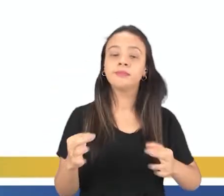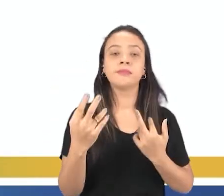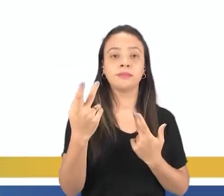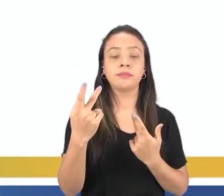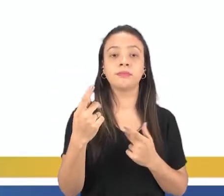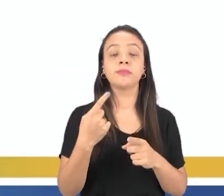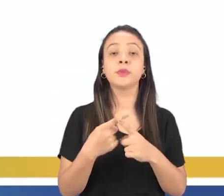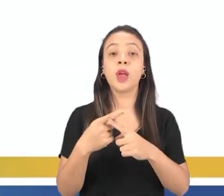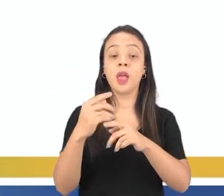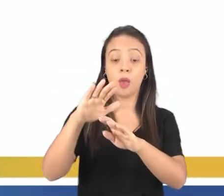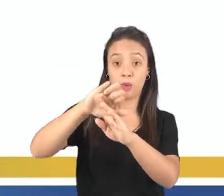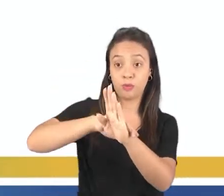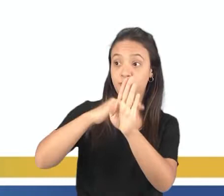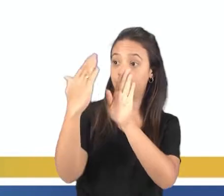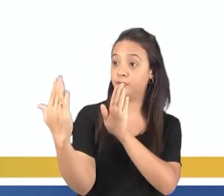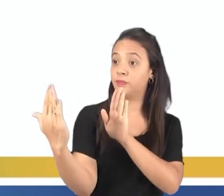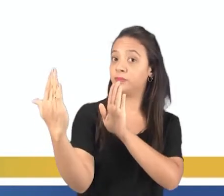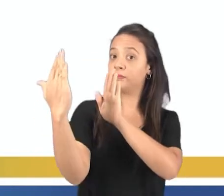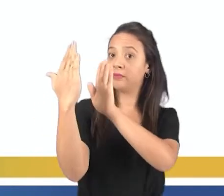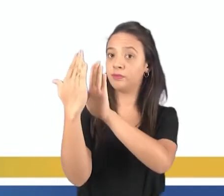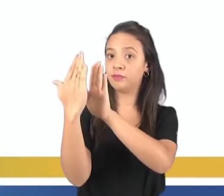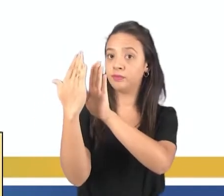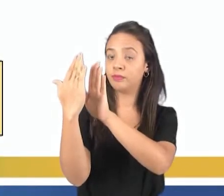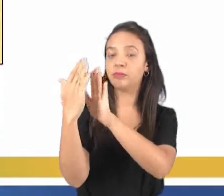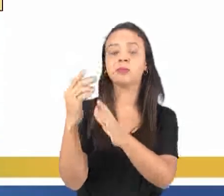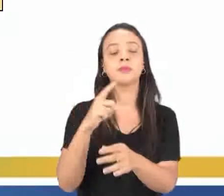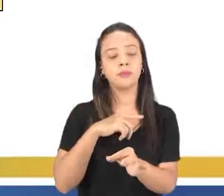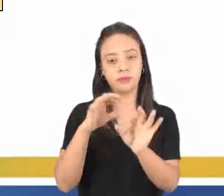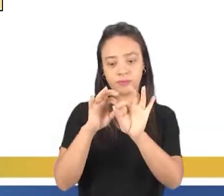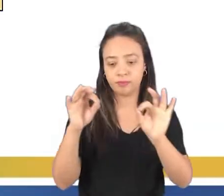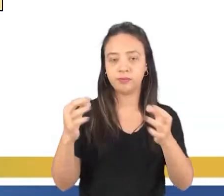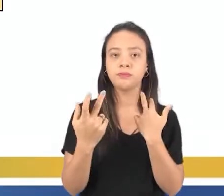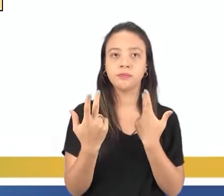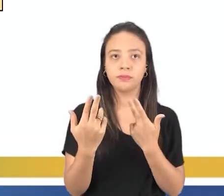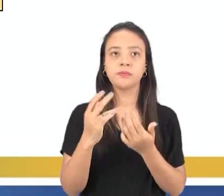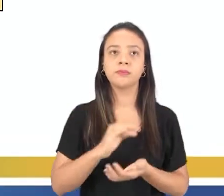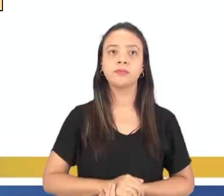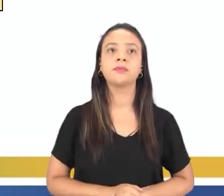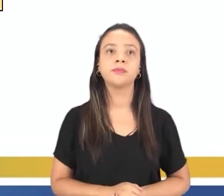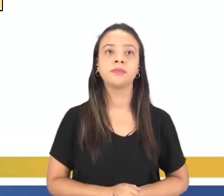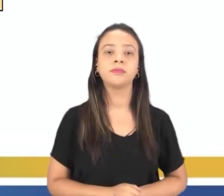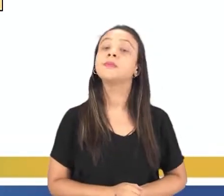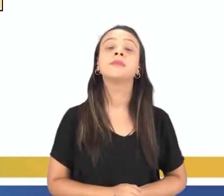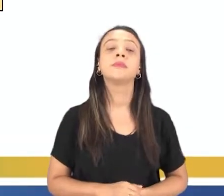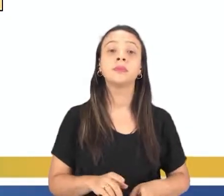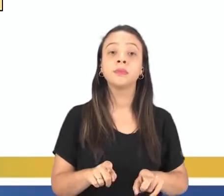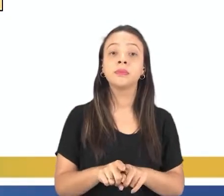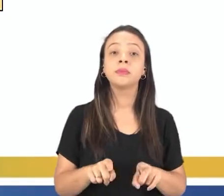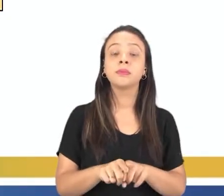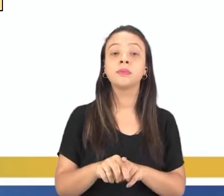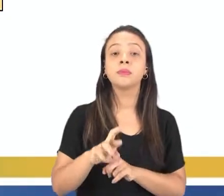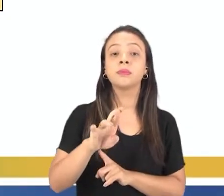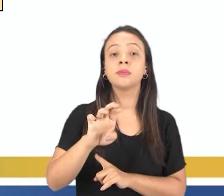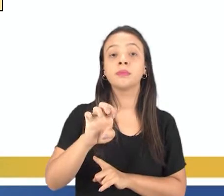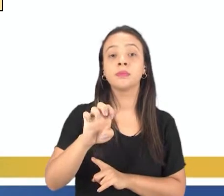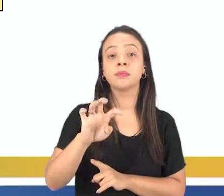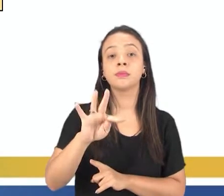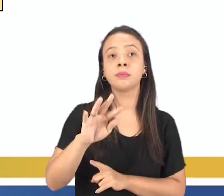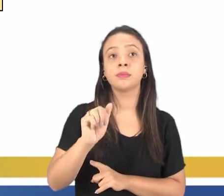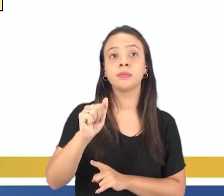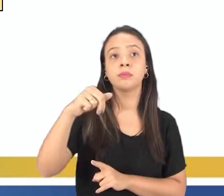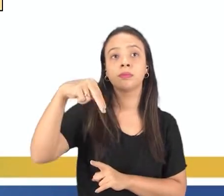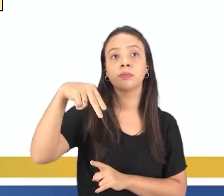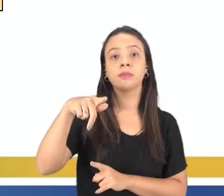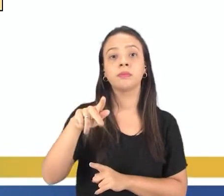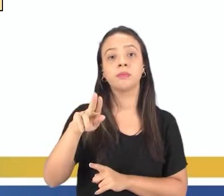lados opostos são congruentes, possuem a mesma medida. Muito bem. Nos retângulos, pessoal,